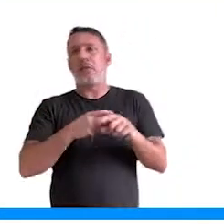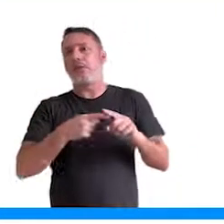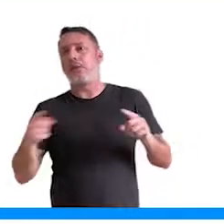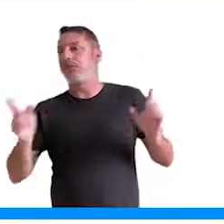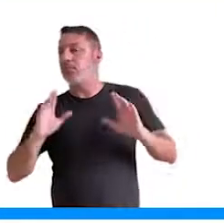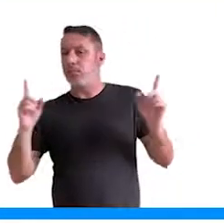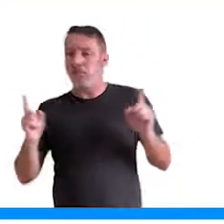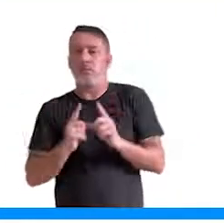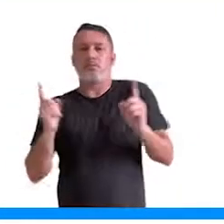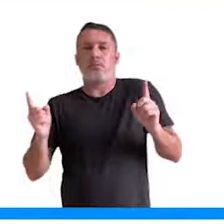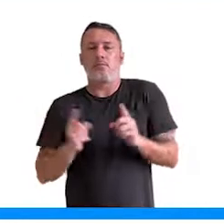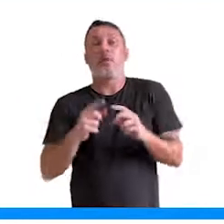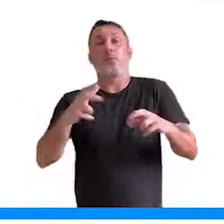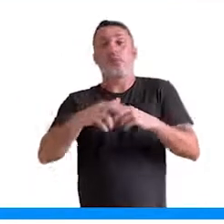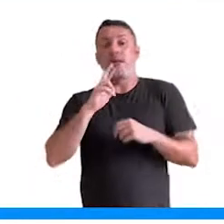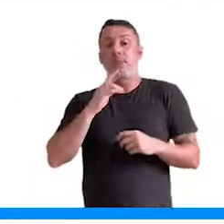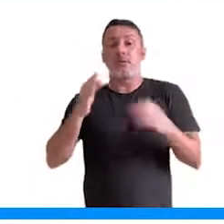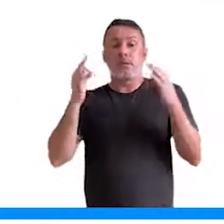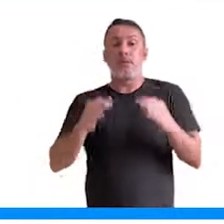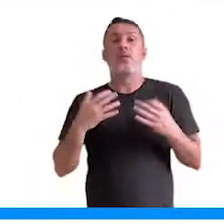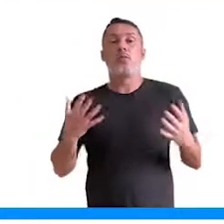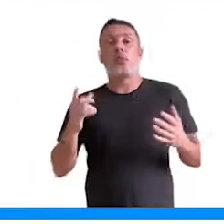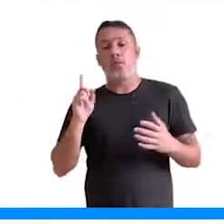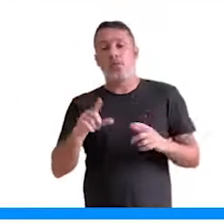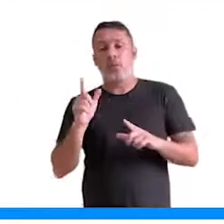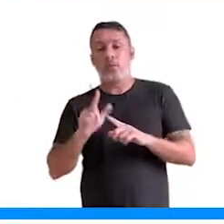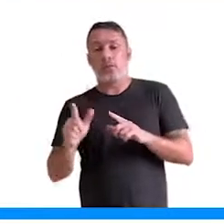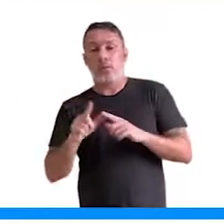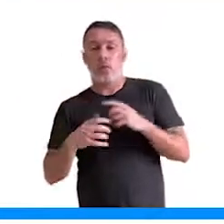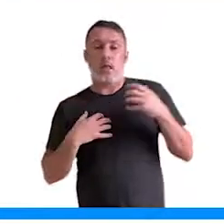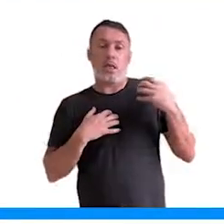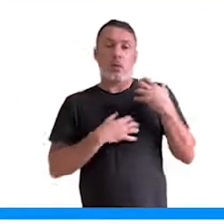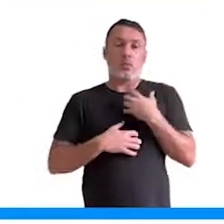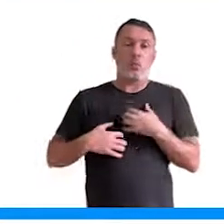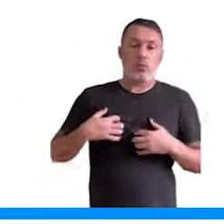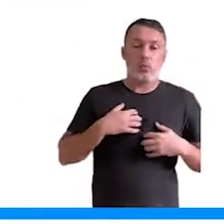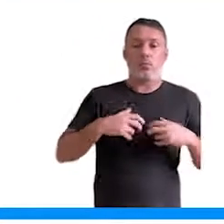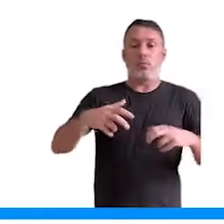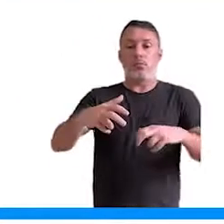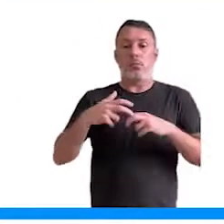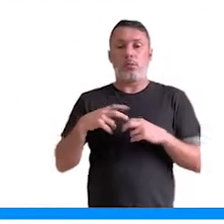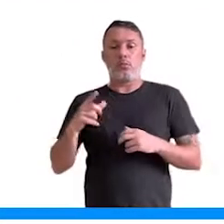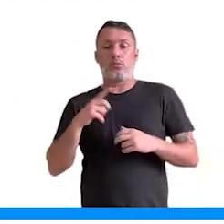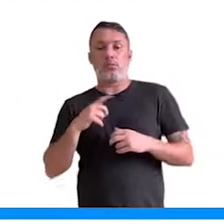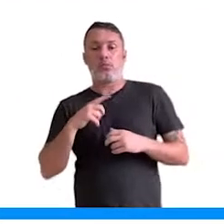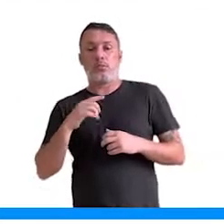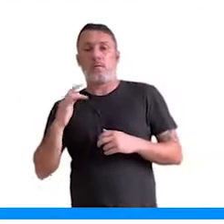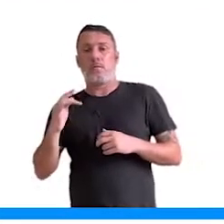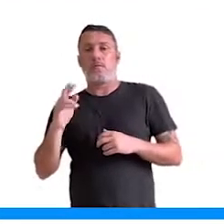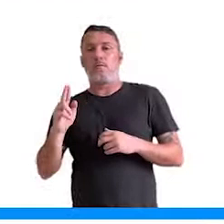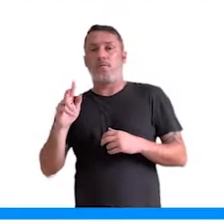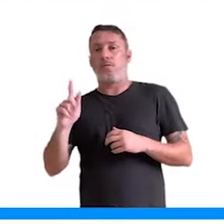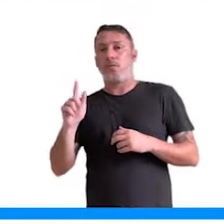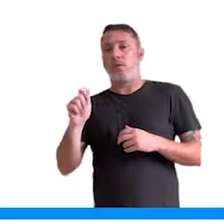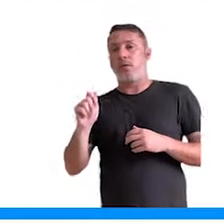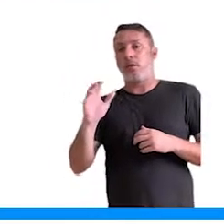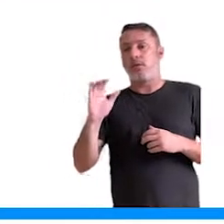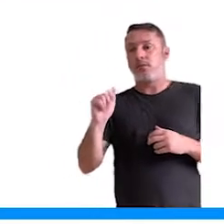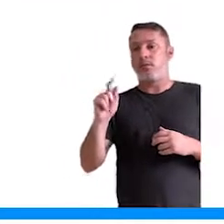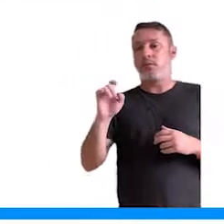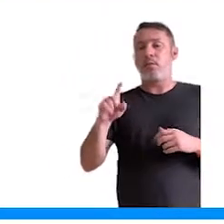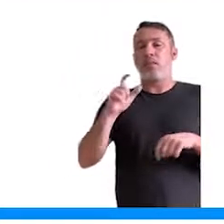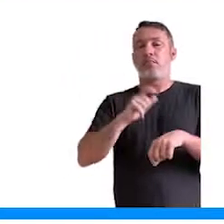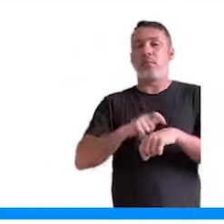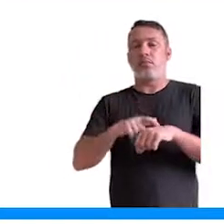passe tão rápido. Então, a nossa respostinha aí é angústia provocada pela fugacidade do tempo. O